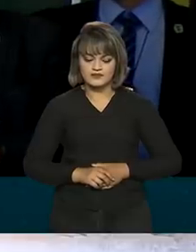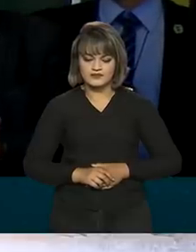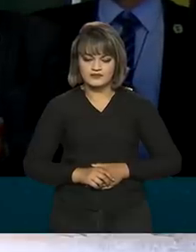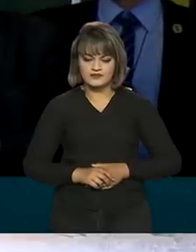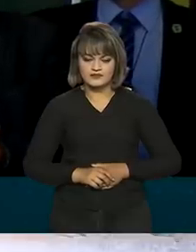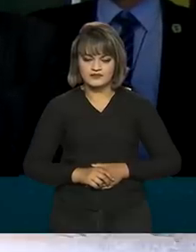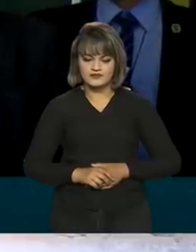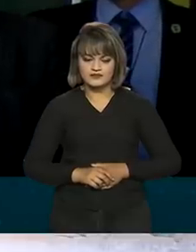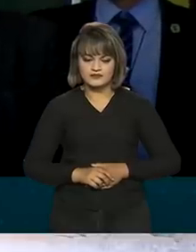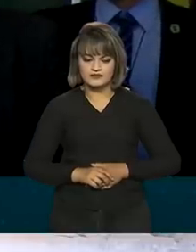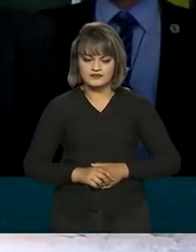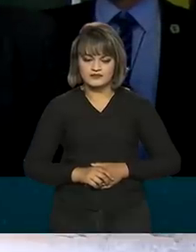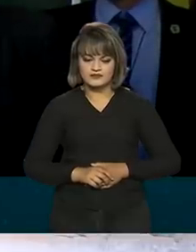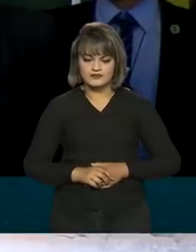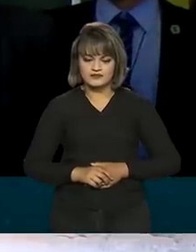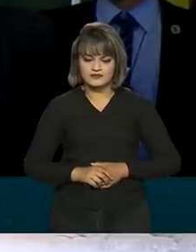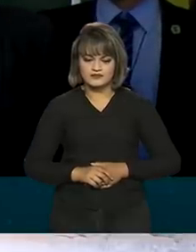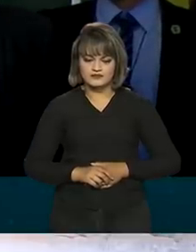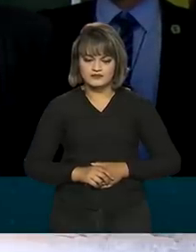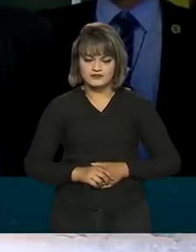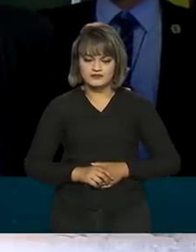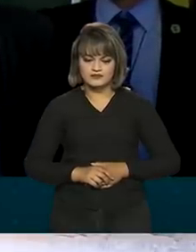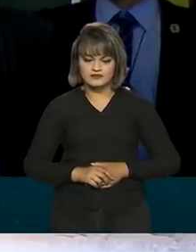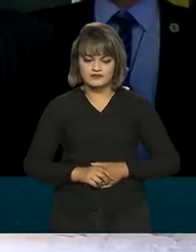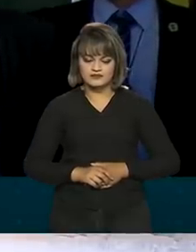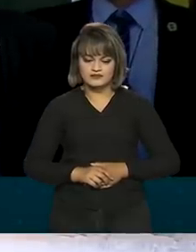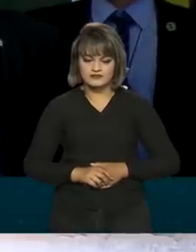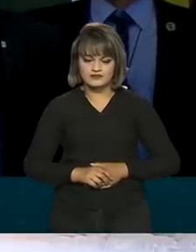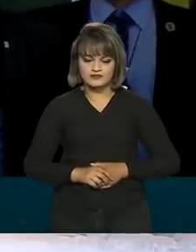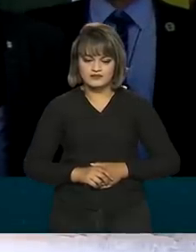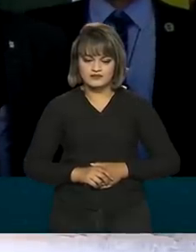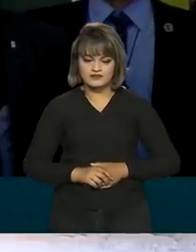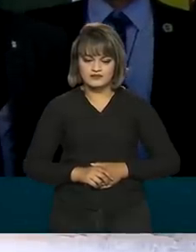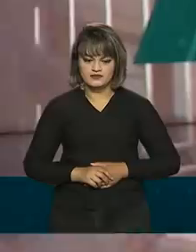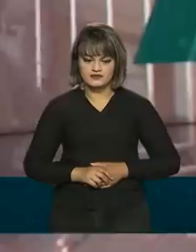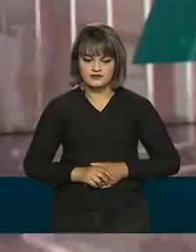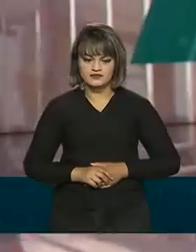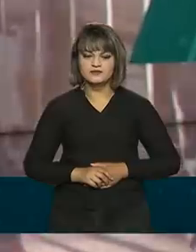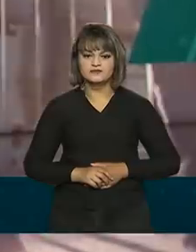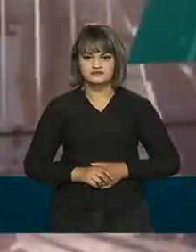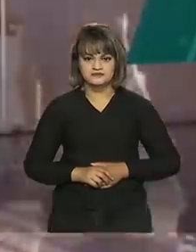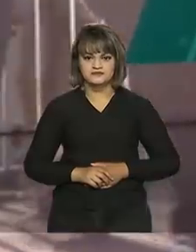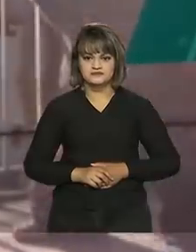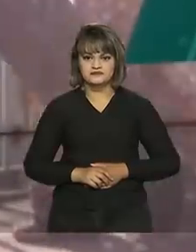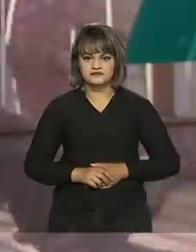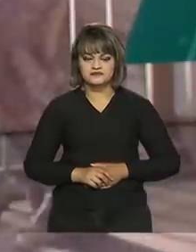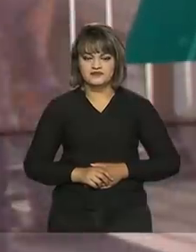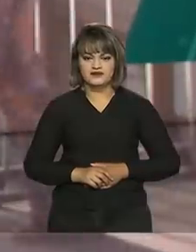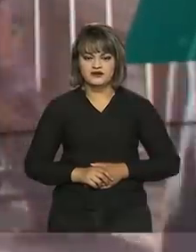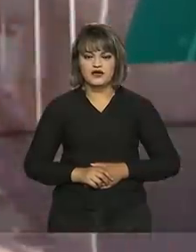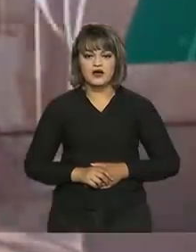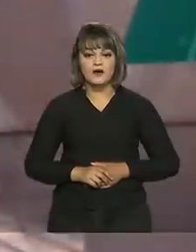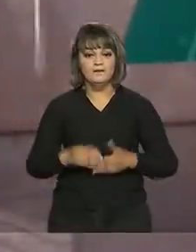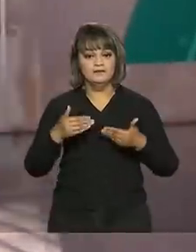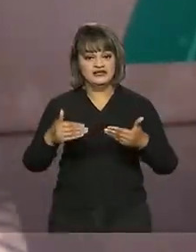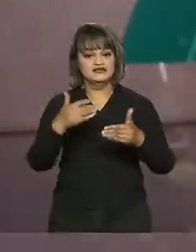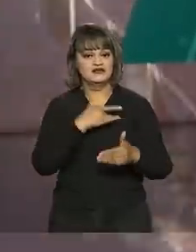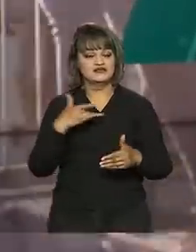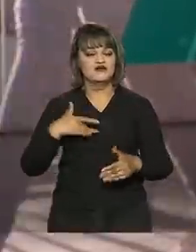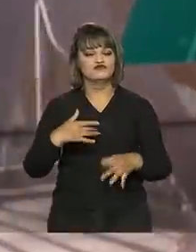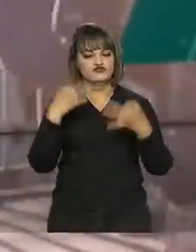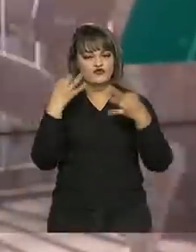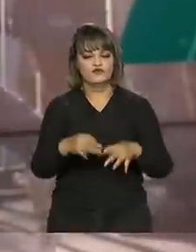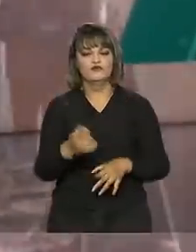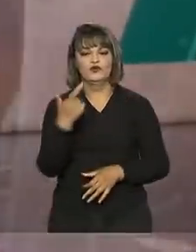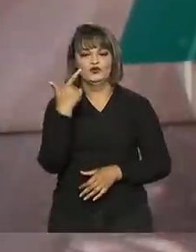e fala Suprema corte uma pessoa que tem Deus no coração e o Ministério da Saúde confirmou